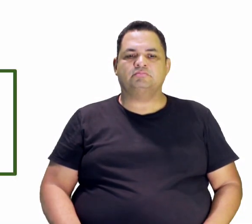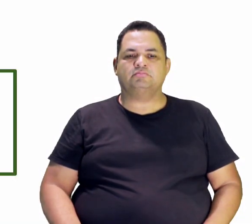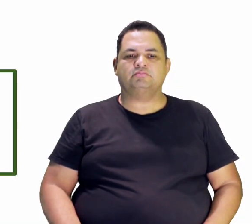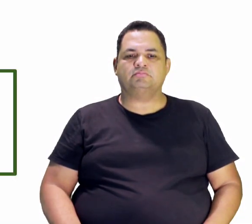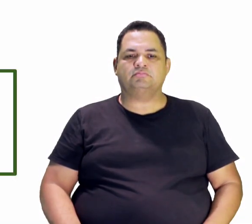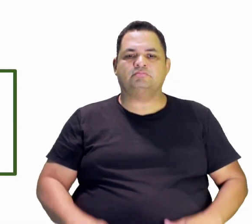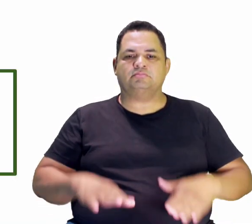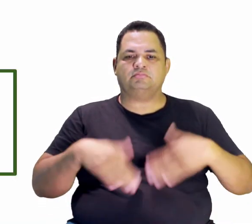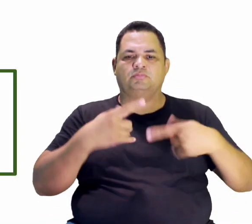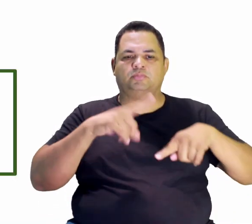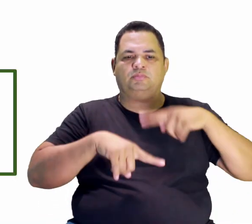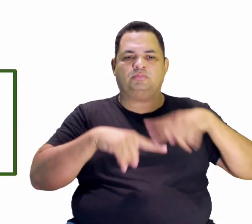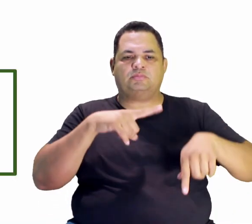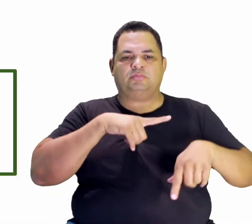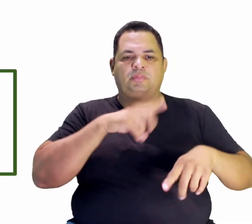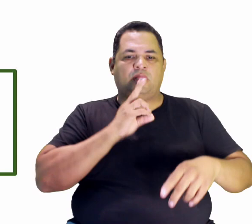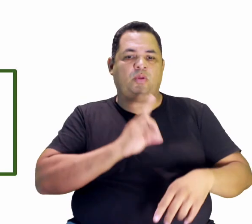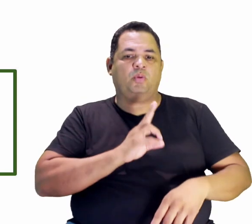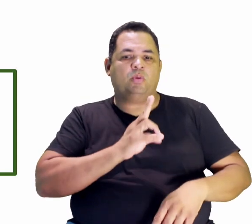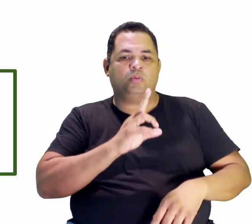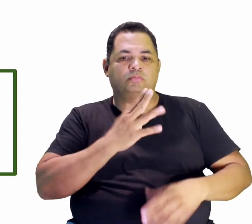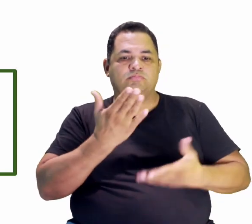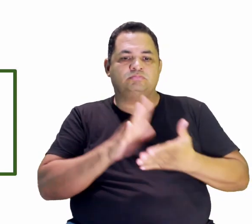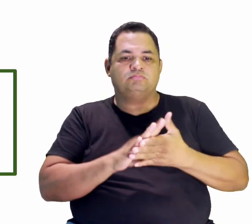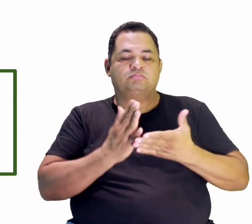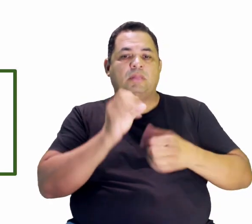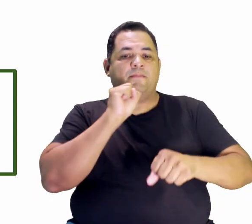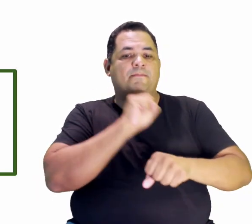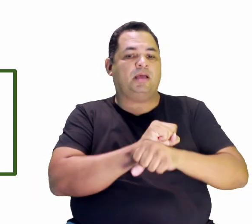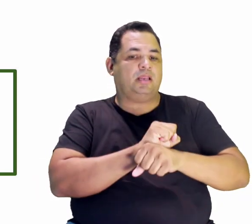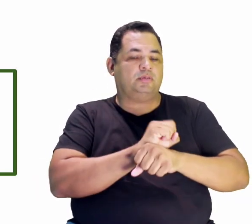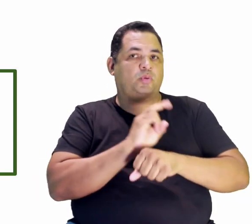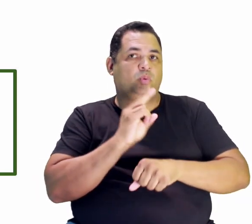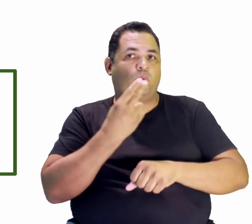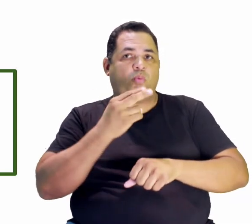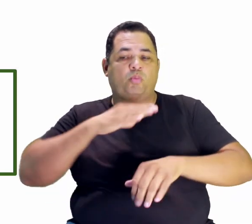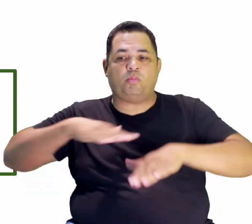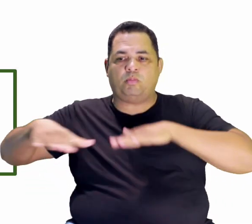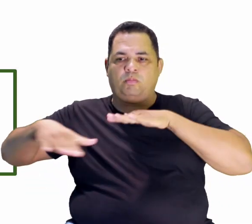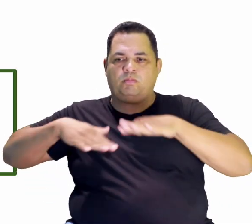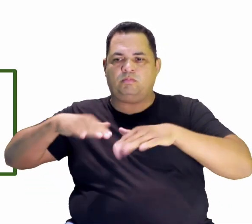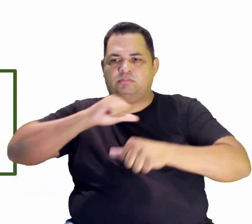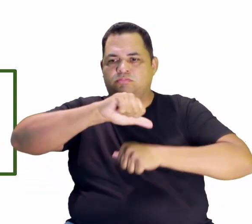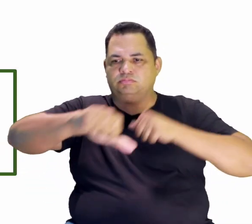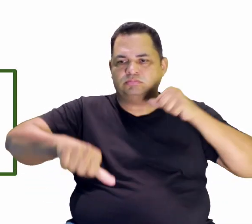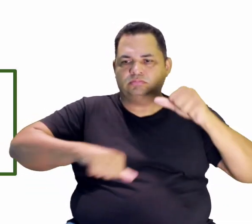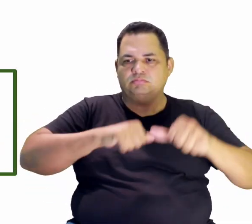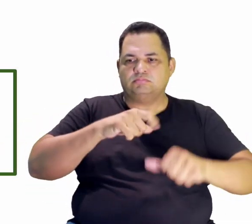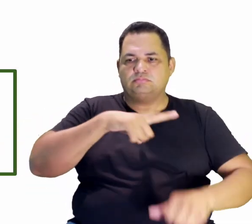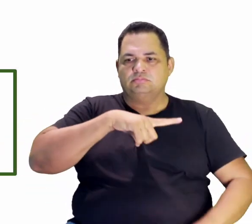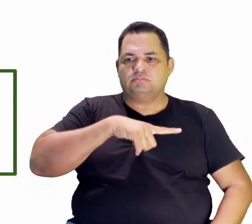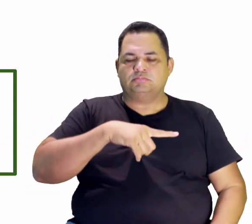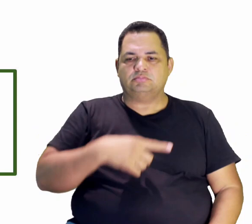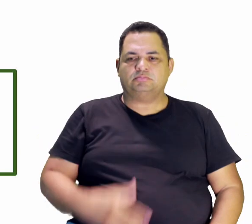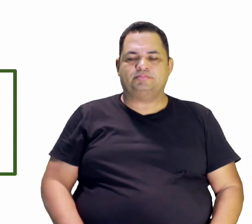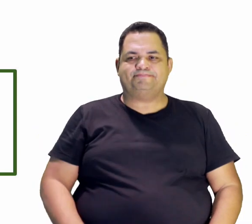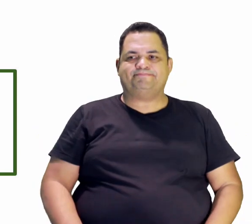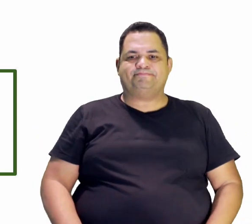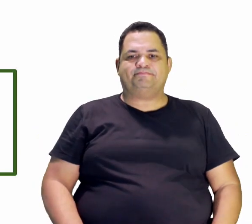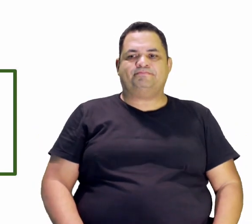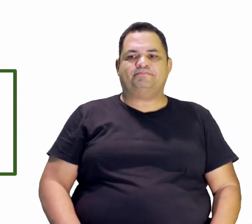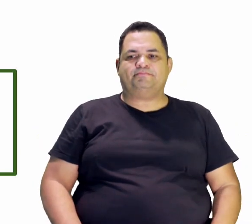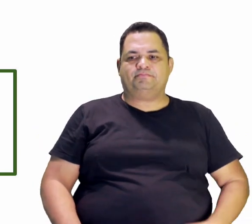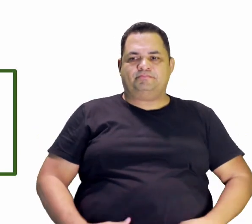É quando um corpo tende a permanecer em seu estado de repouso ou movimento. Então, tem dificuldade de modificar, ele tende a manter aquele estado,